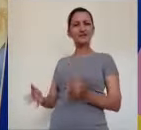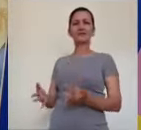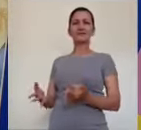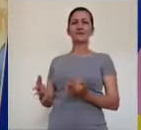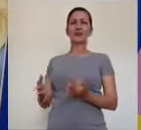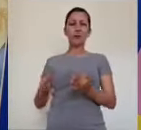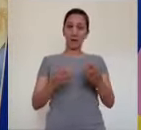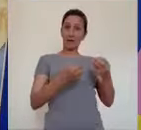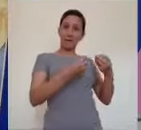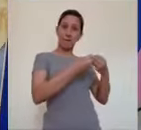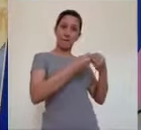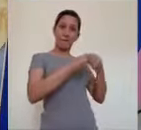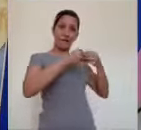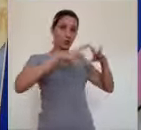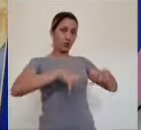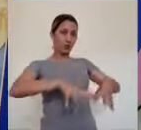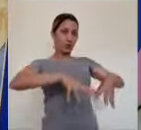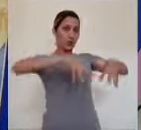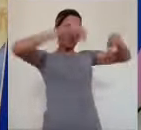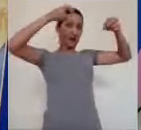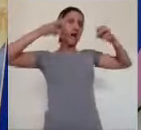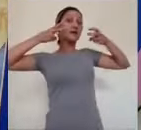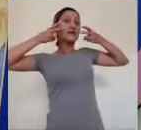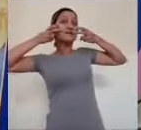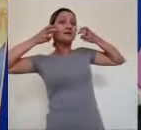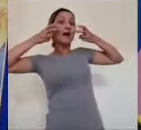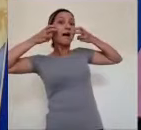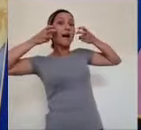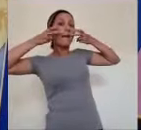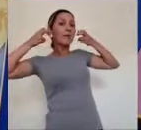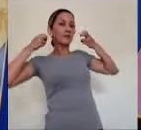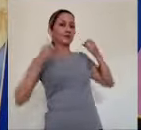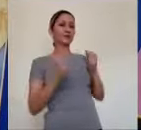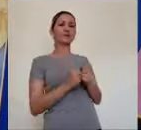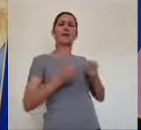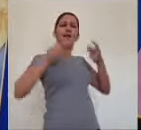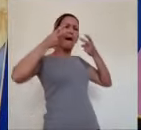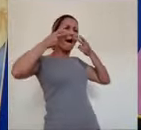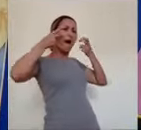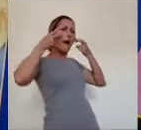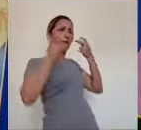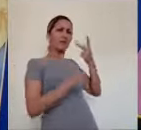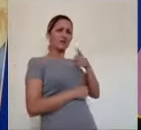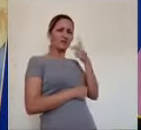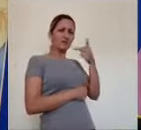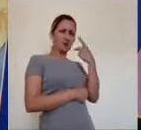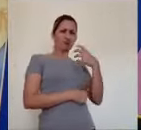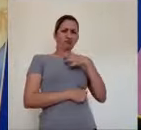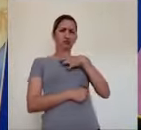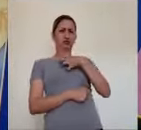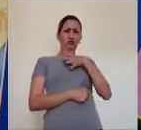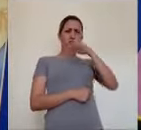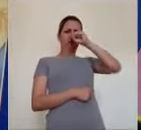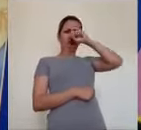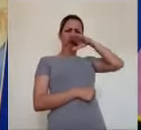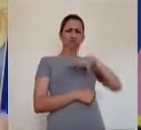ao lado de seu palacete a raposa disse com jeito arrogante